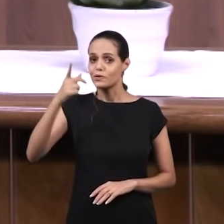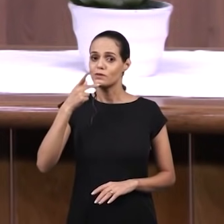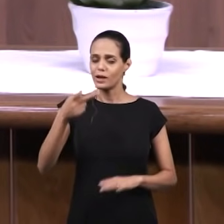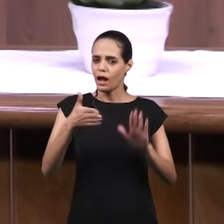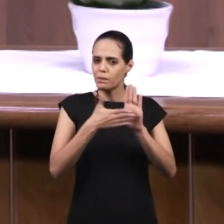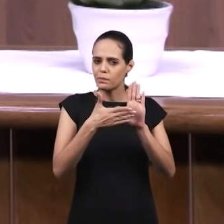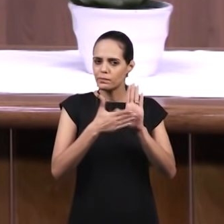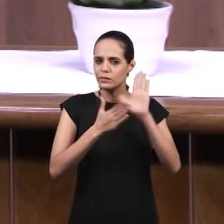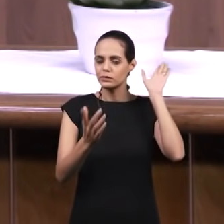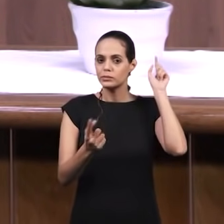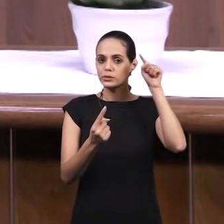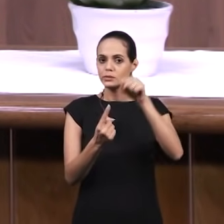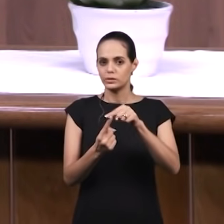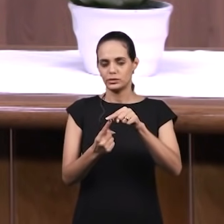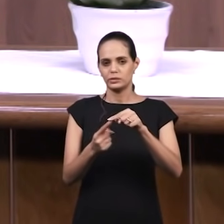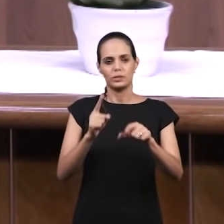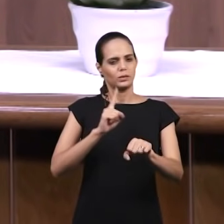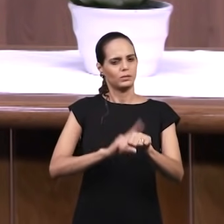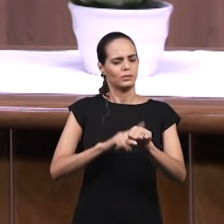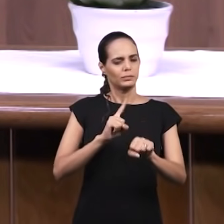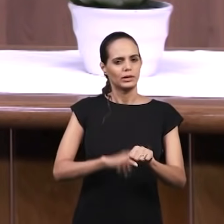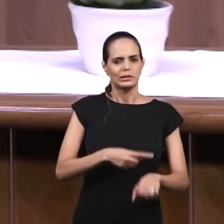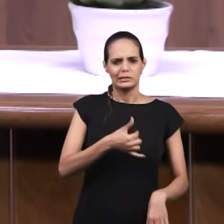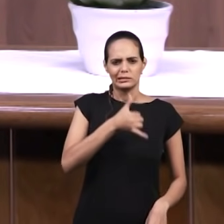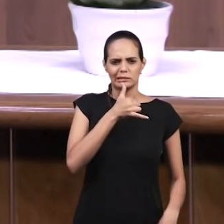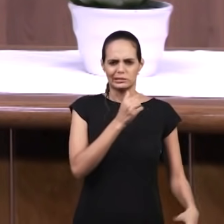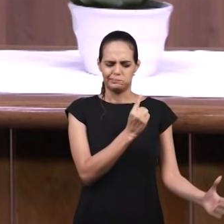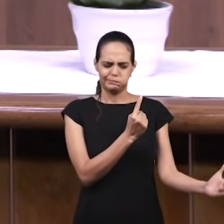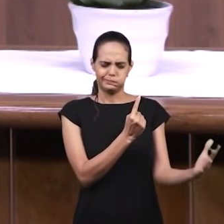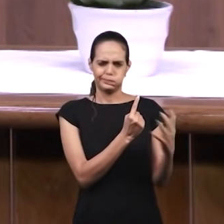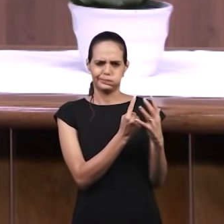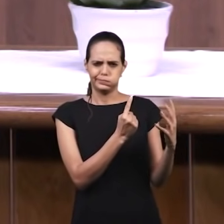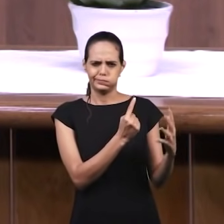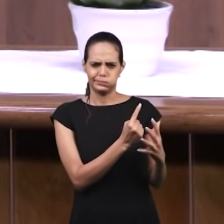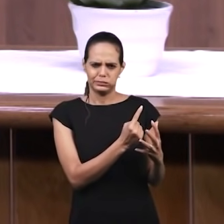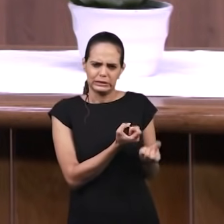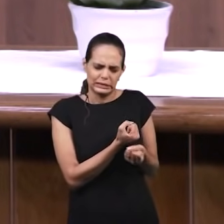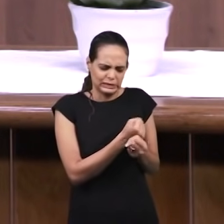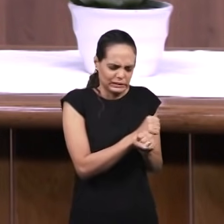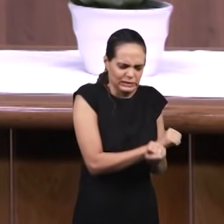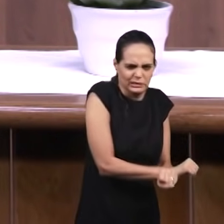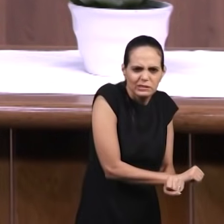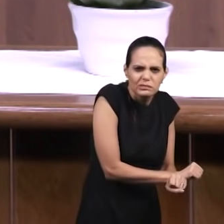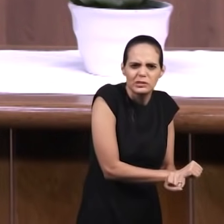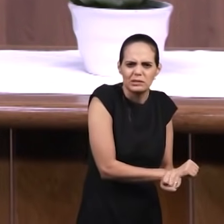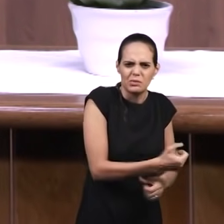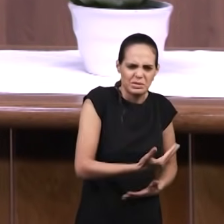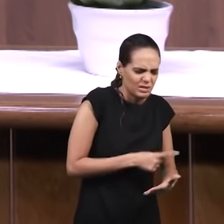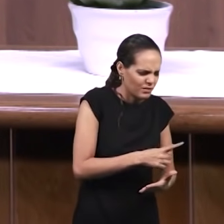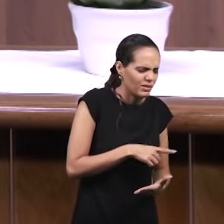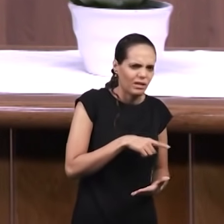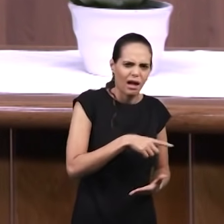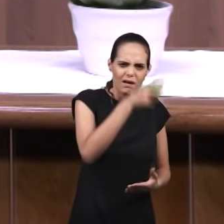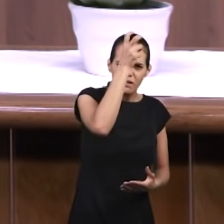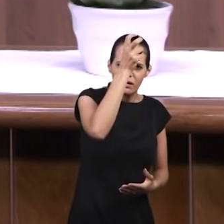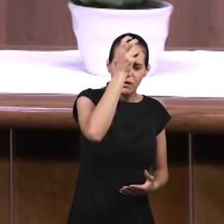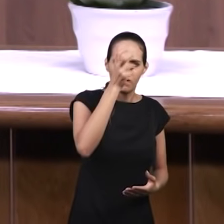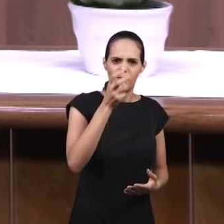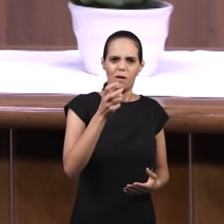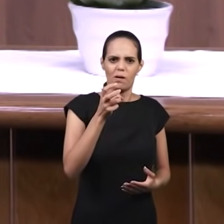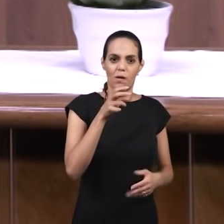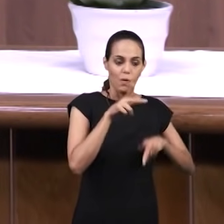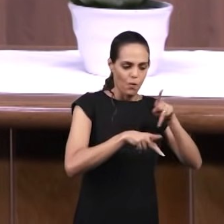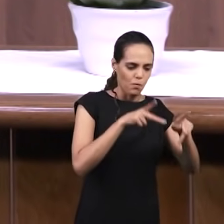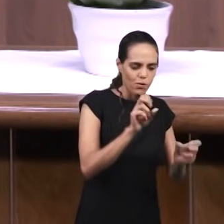ao sair do momento de tristeza, de opressão, de servidão, de escravidão, o